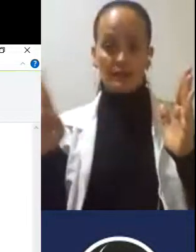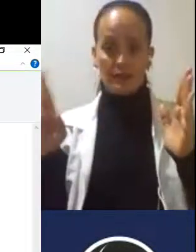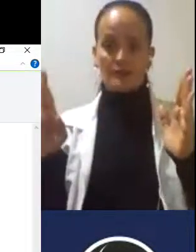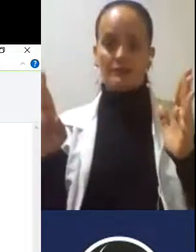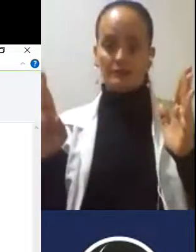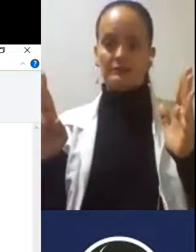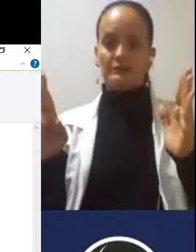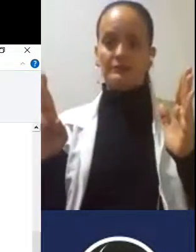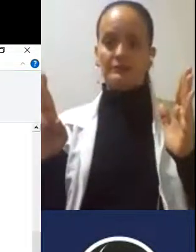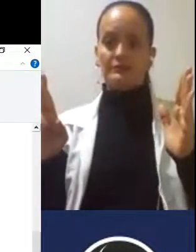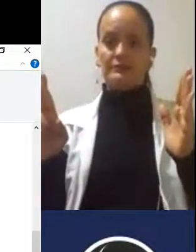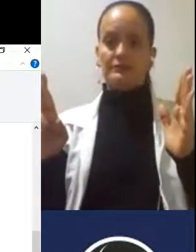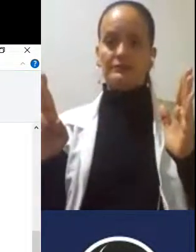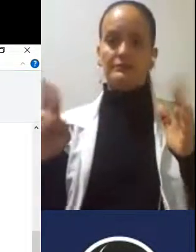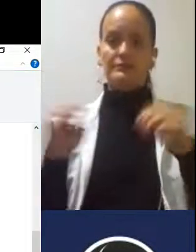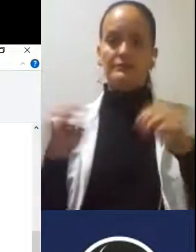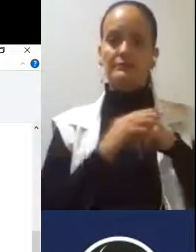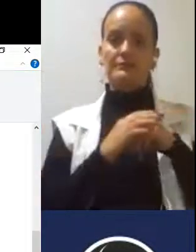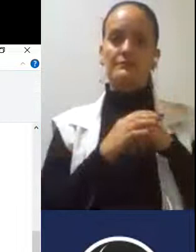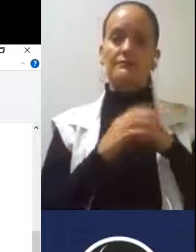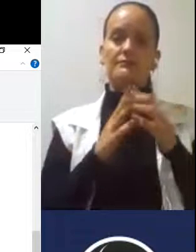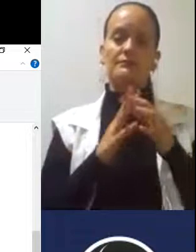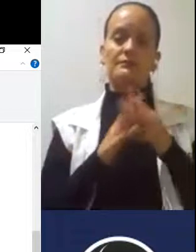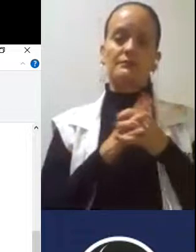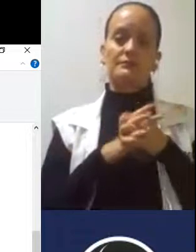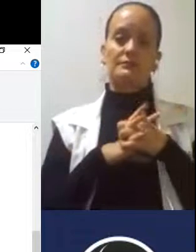Apagar esse valor aqui da frente também.